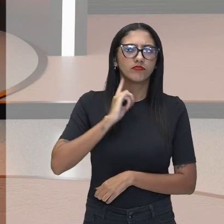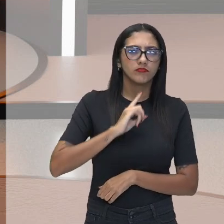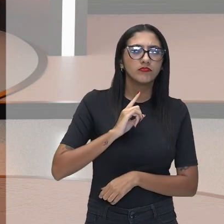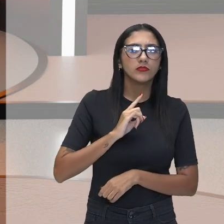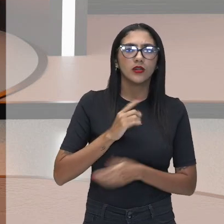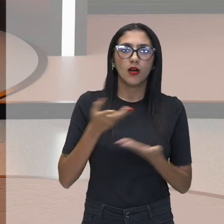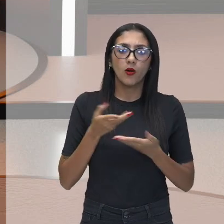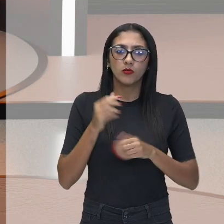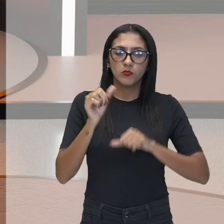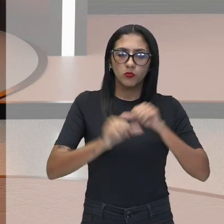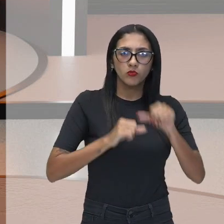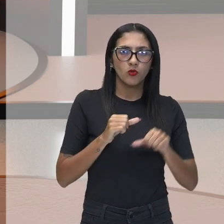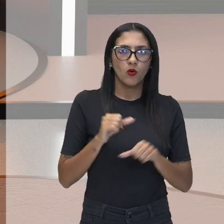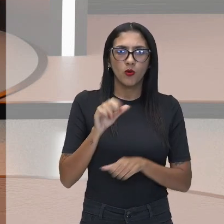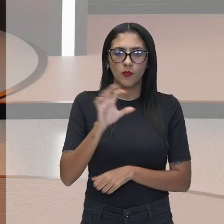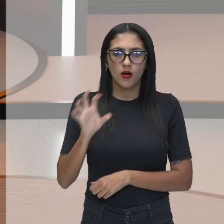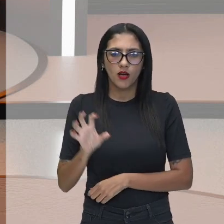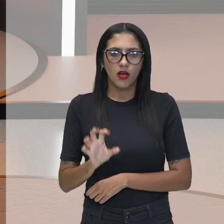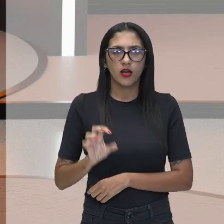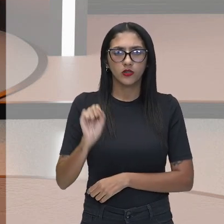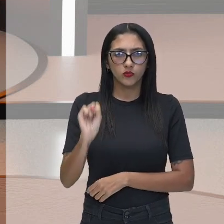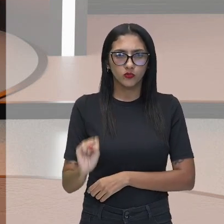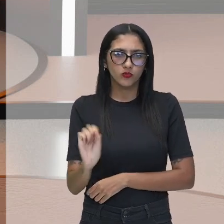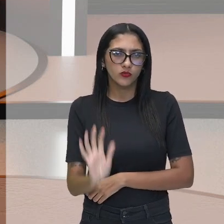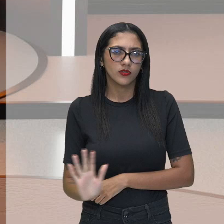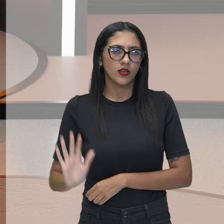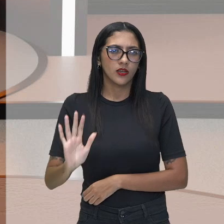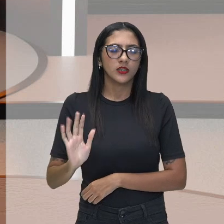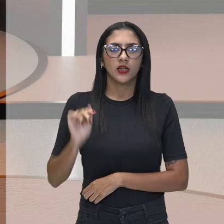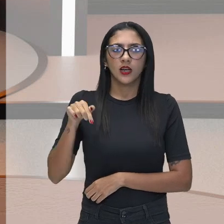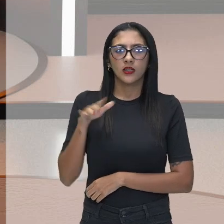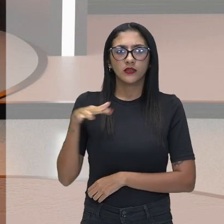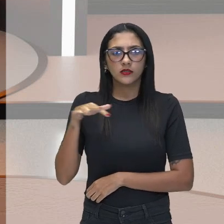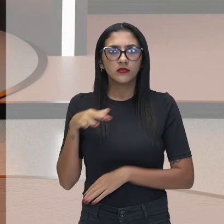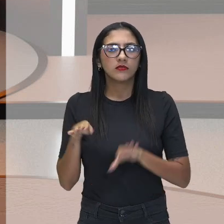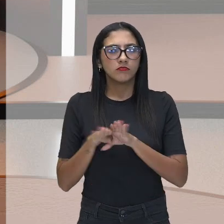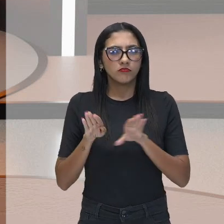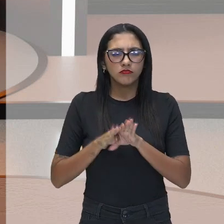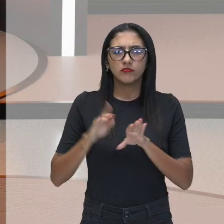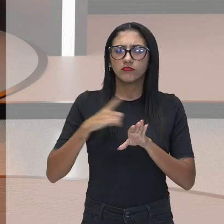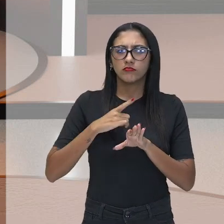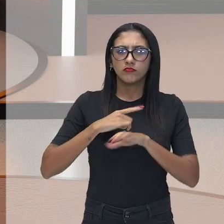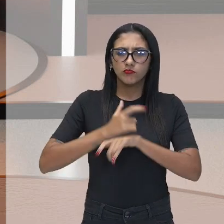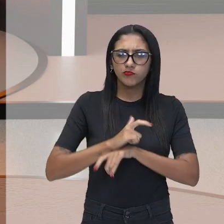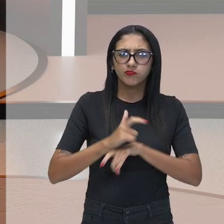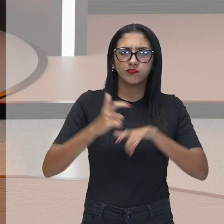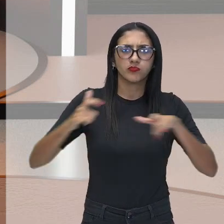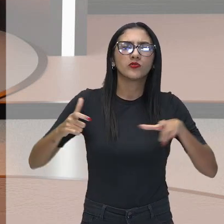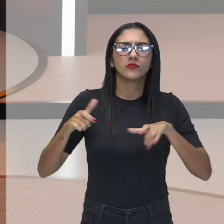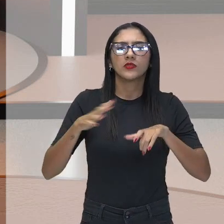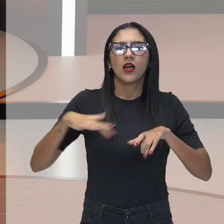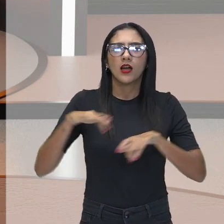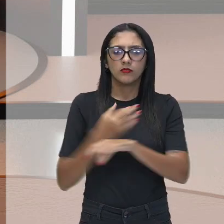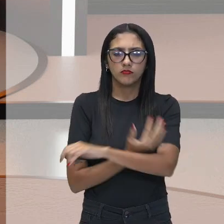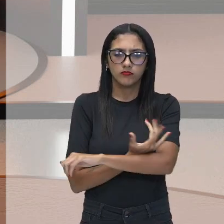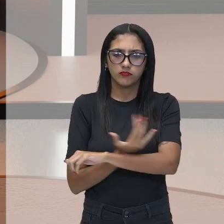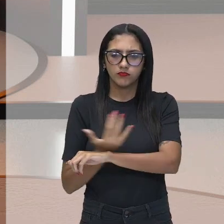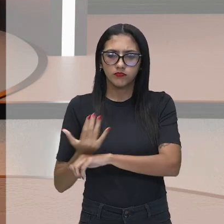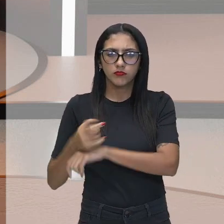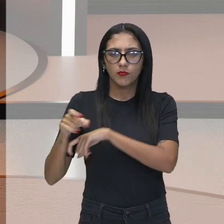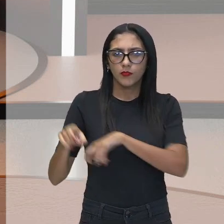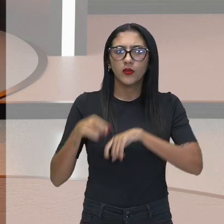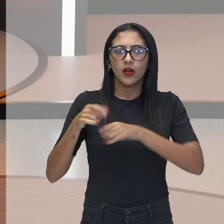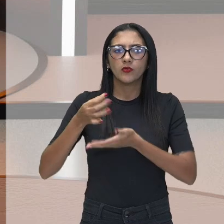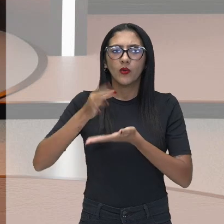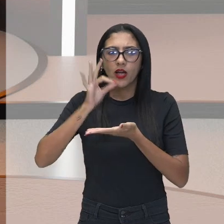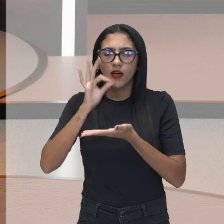Sudeste, né? Onde nós vamos ter ali aquela expansão enorme dos cafezais. Para quê? Para suprir as demandas